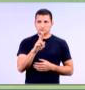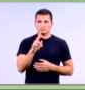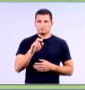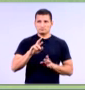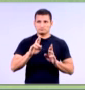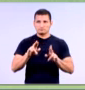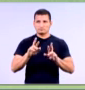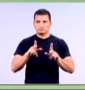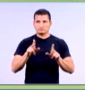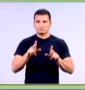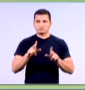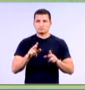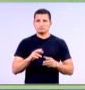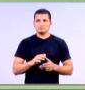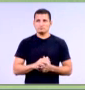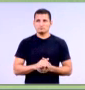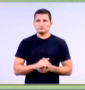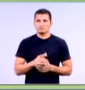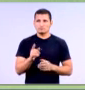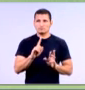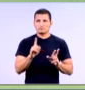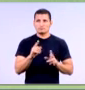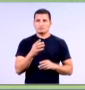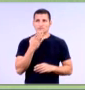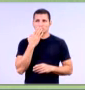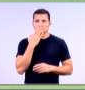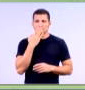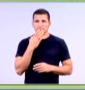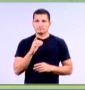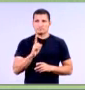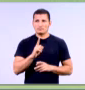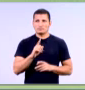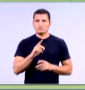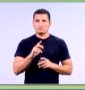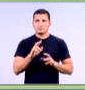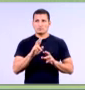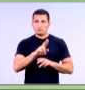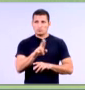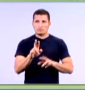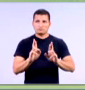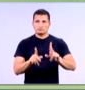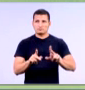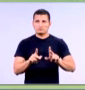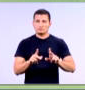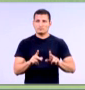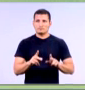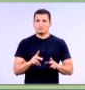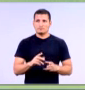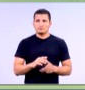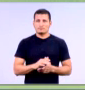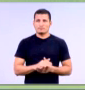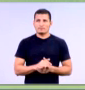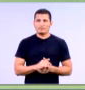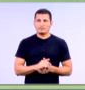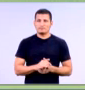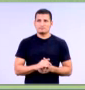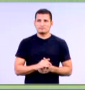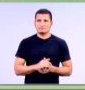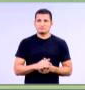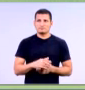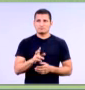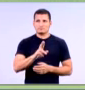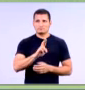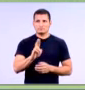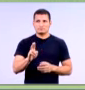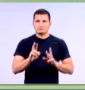diferentes. Não são os tipos. Os nomes são diferentes, tá? Os nomes